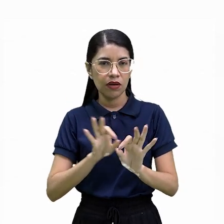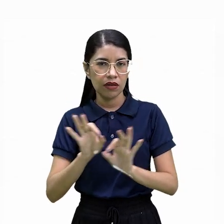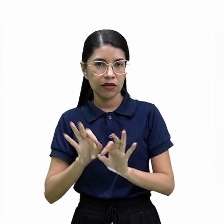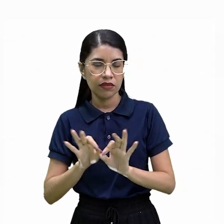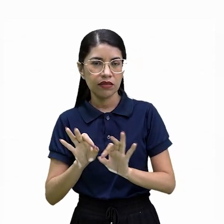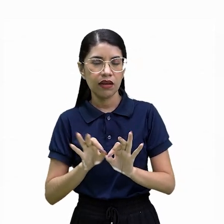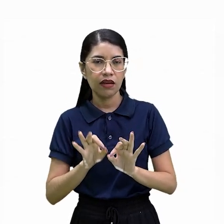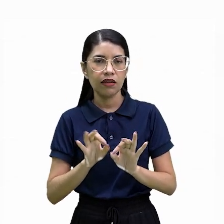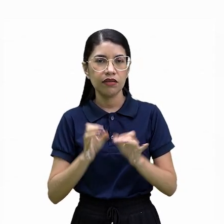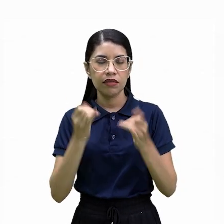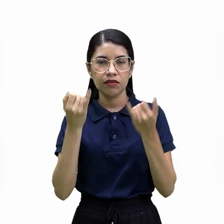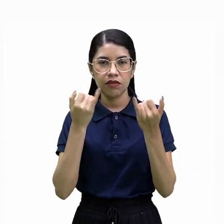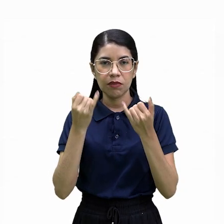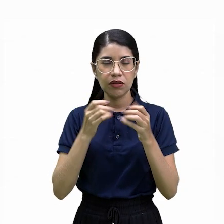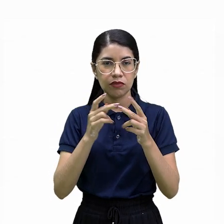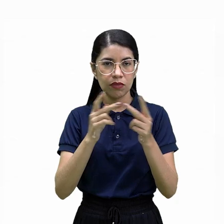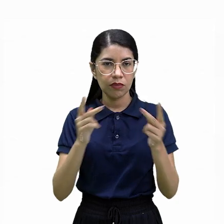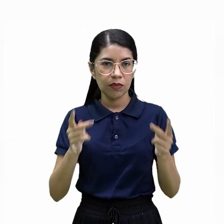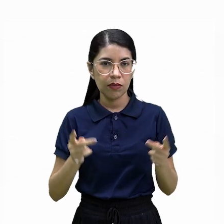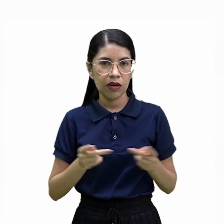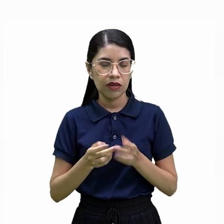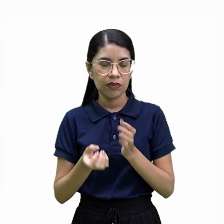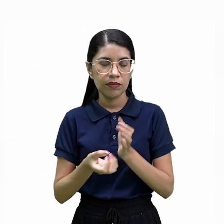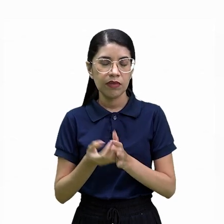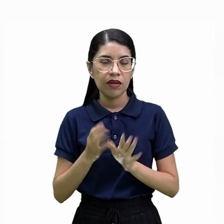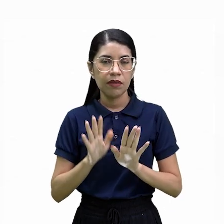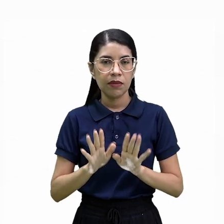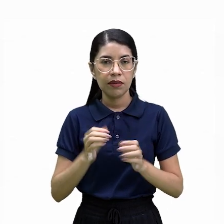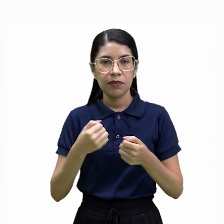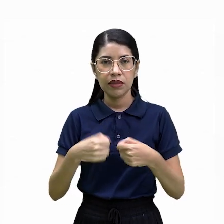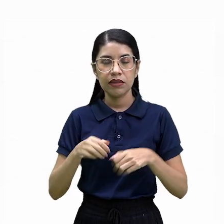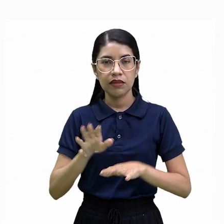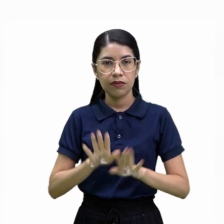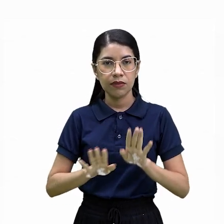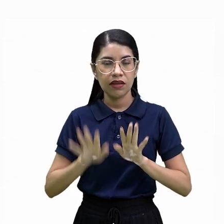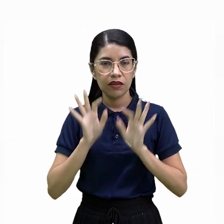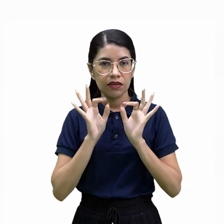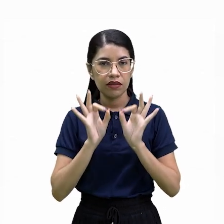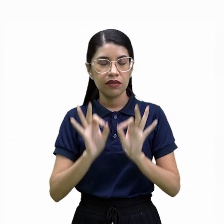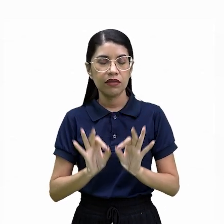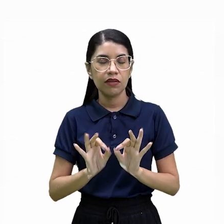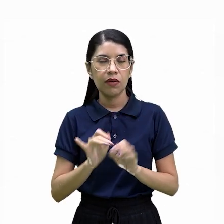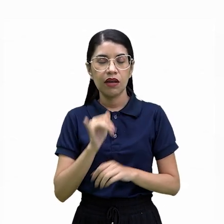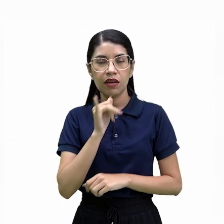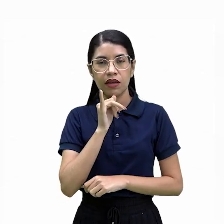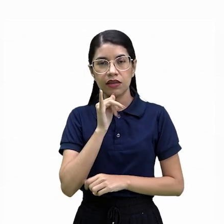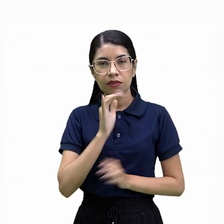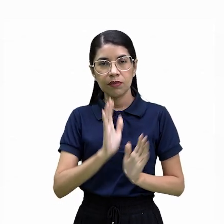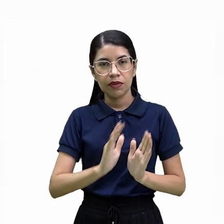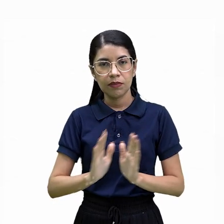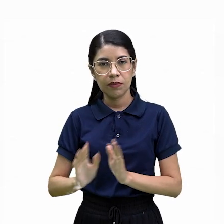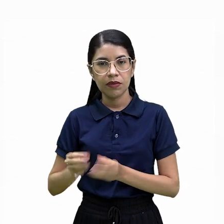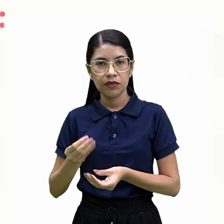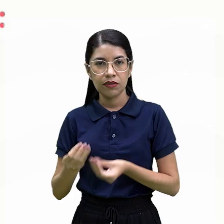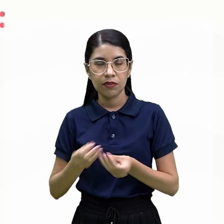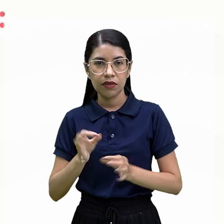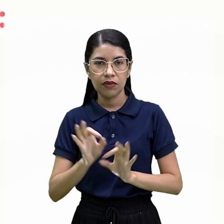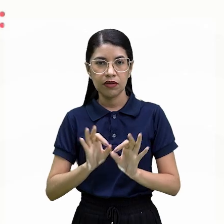isso? Não, mas a gente precisa ter muito cuidado. Acompanhe comigo o passo a passo para construir.